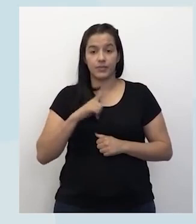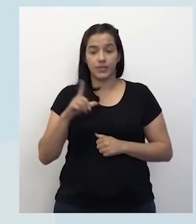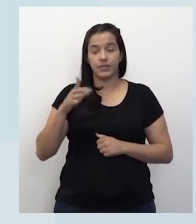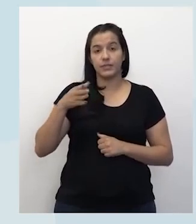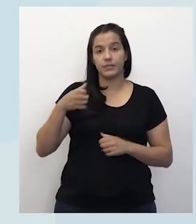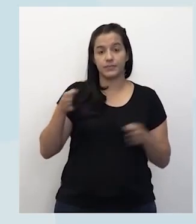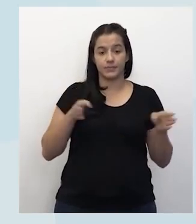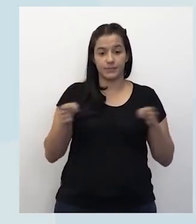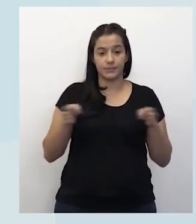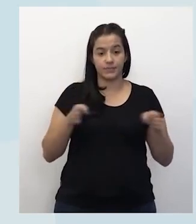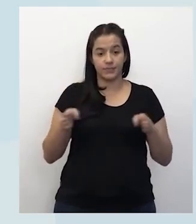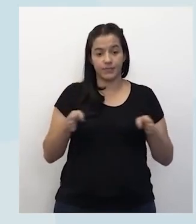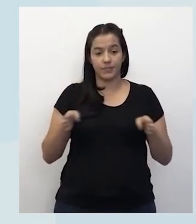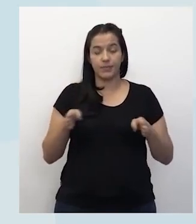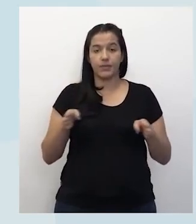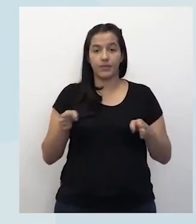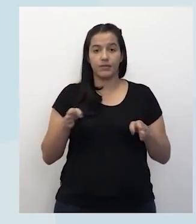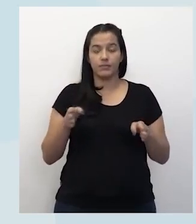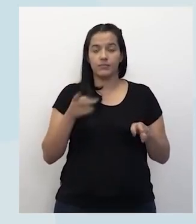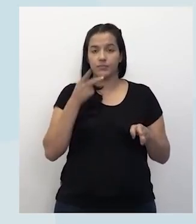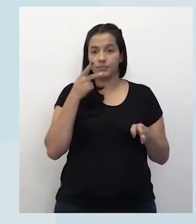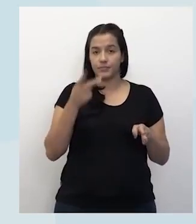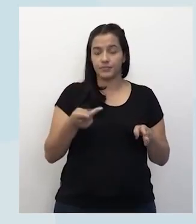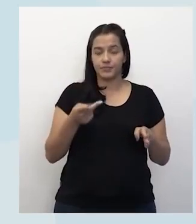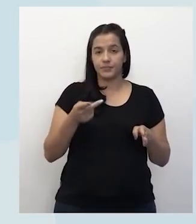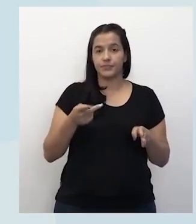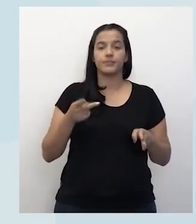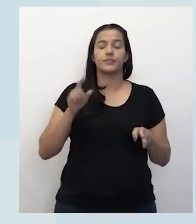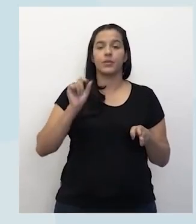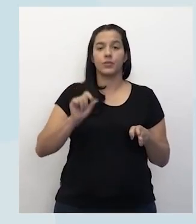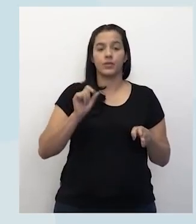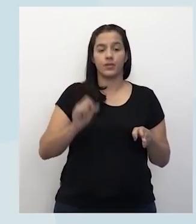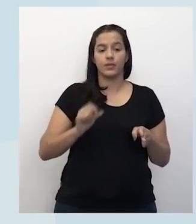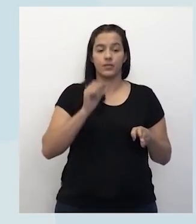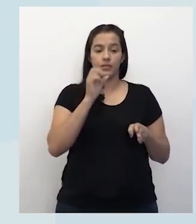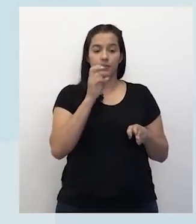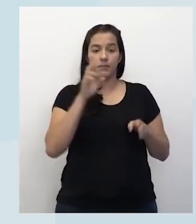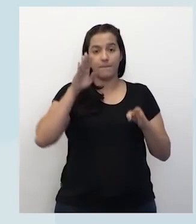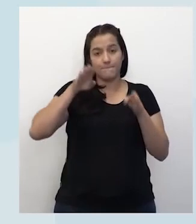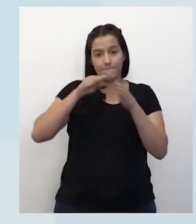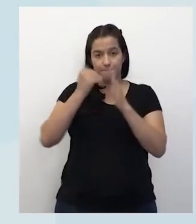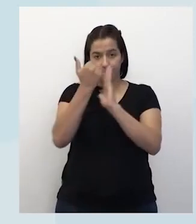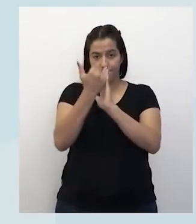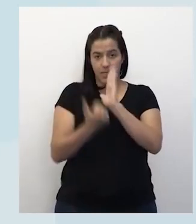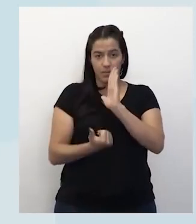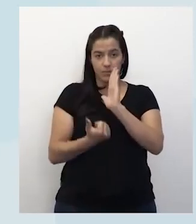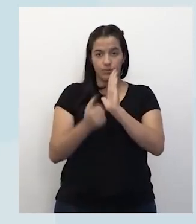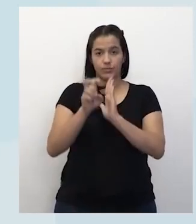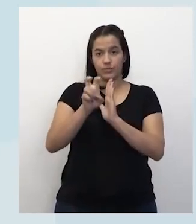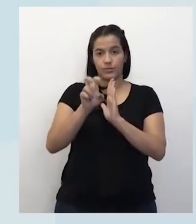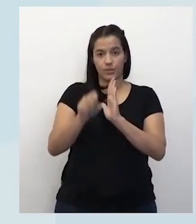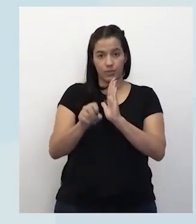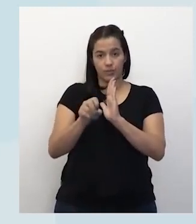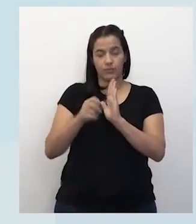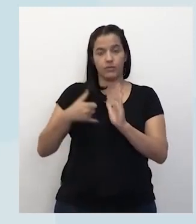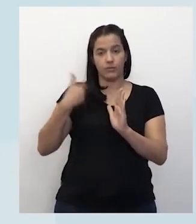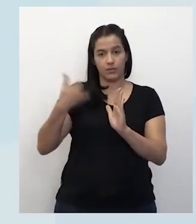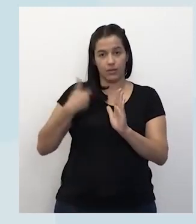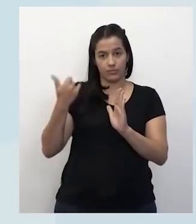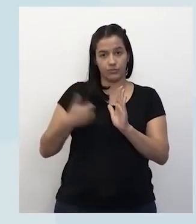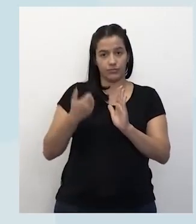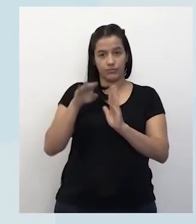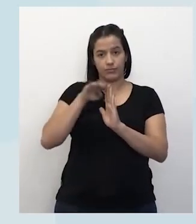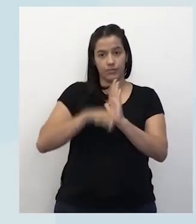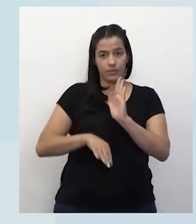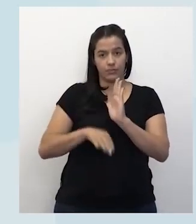de vida, que a gente fala muito, menos de 50 anos, está em amarelo, né? Então nós temos lá, né, no continente africano,